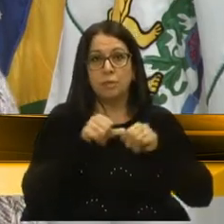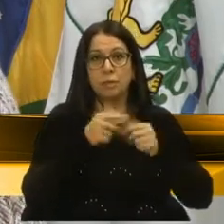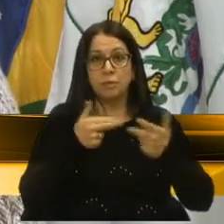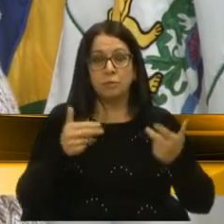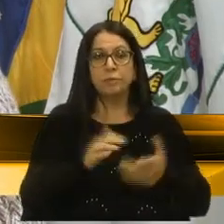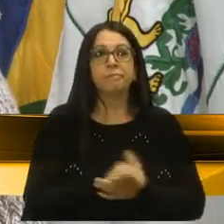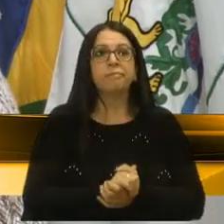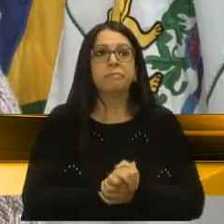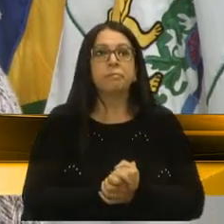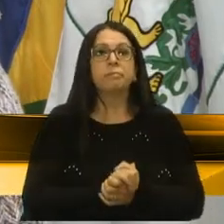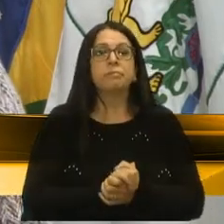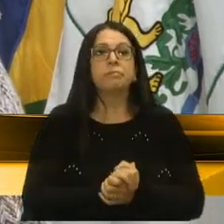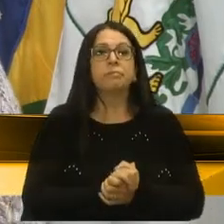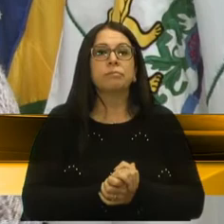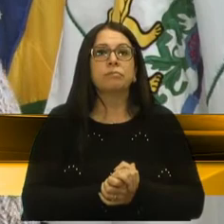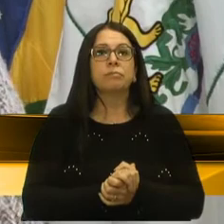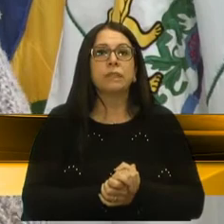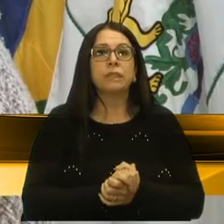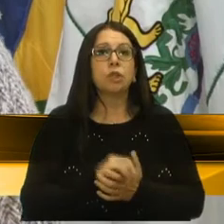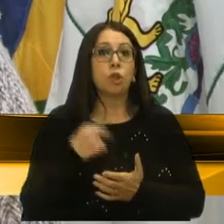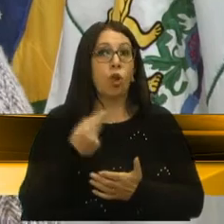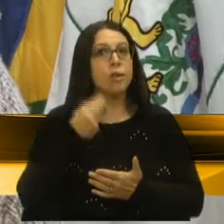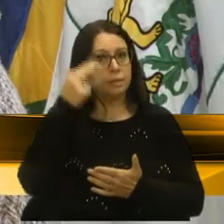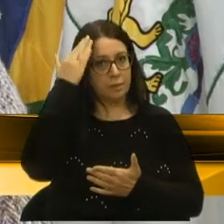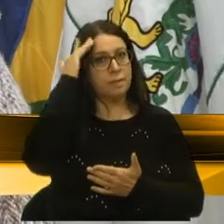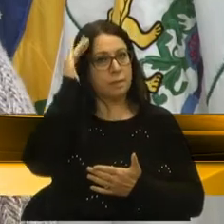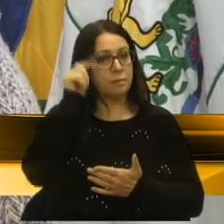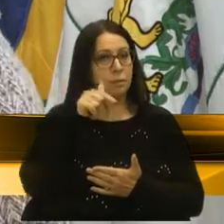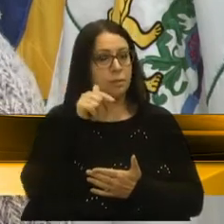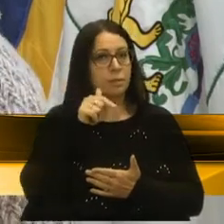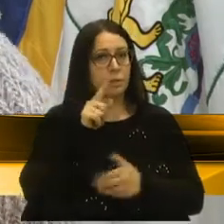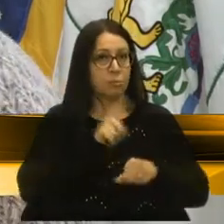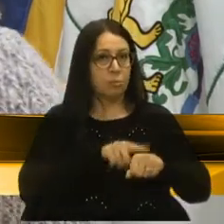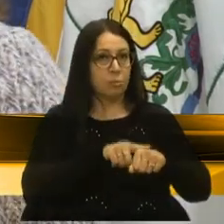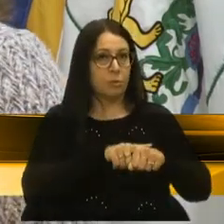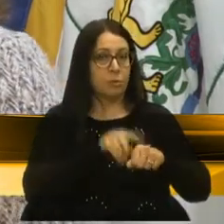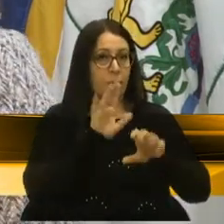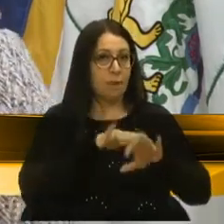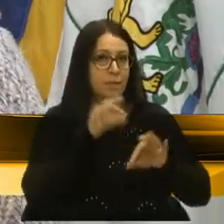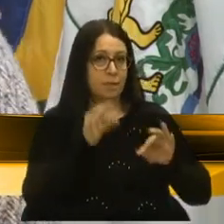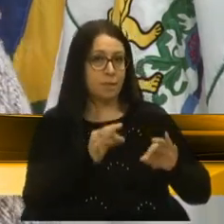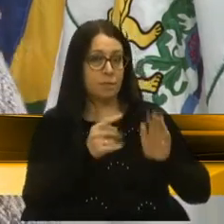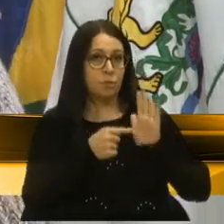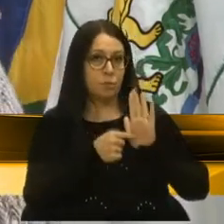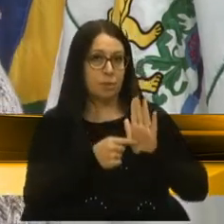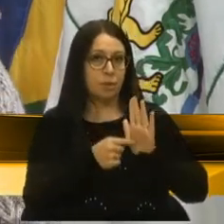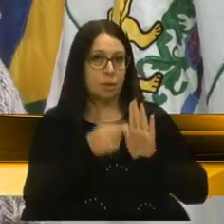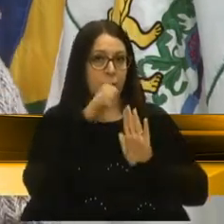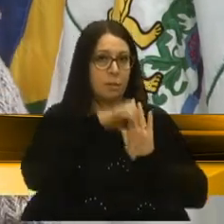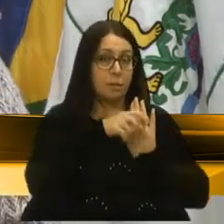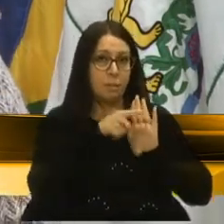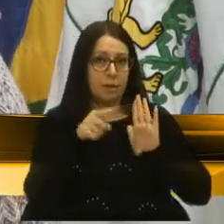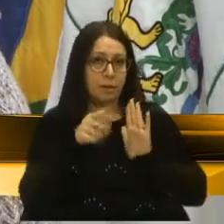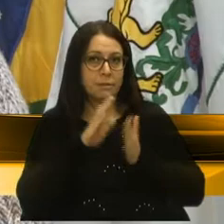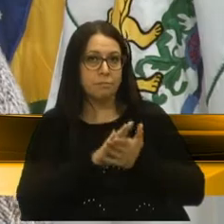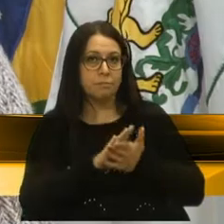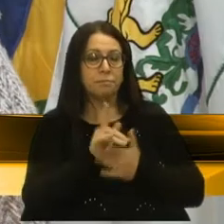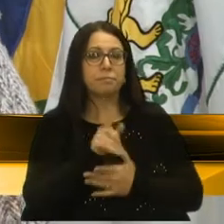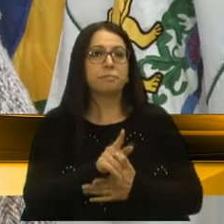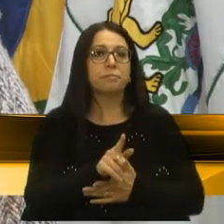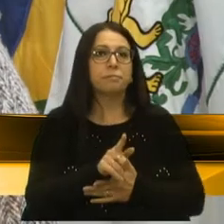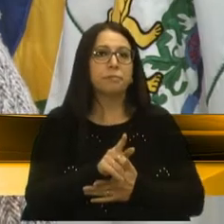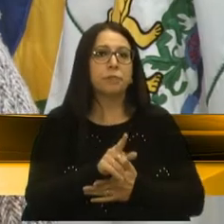instrumentos. Então, a gente entendeu, naquele momento, que o mais adequado era apresentar uma emenda ali